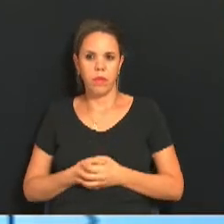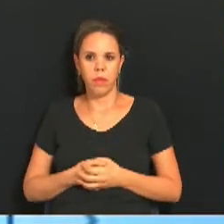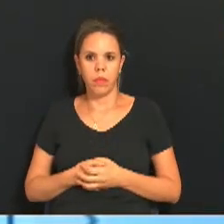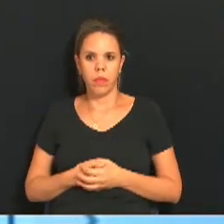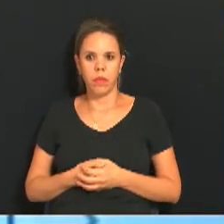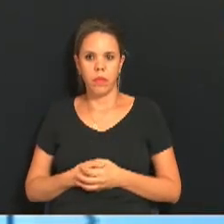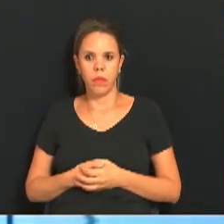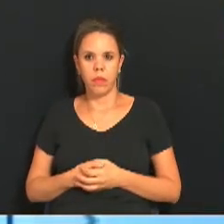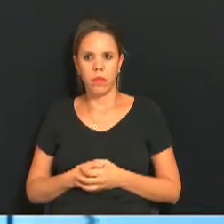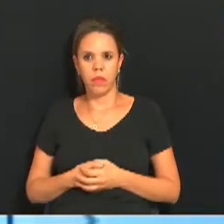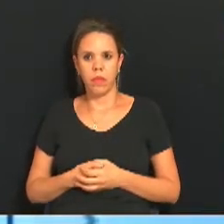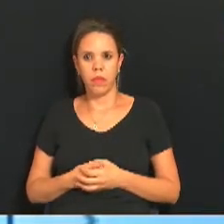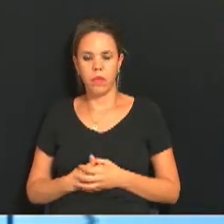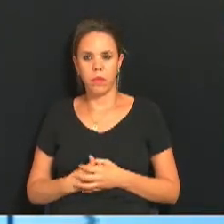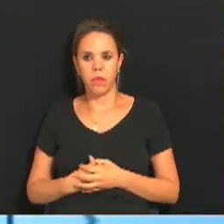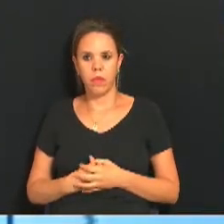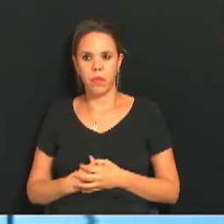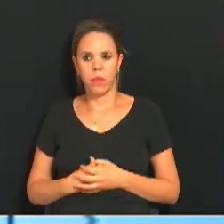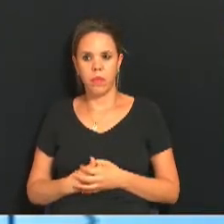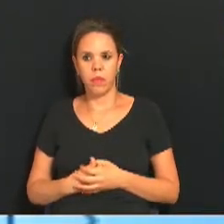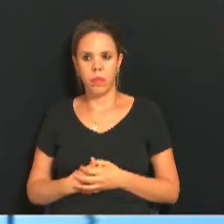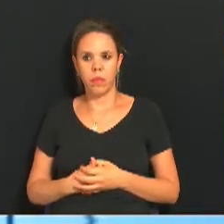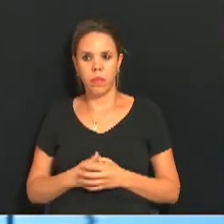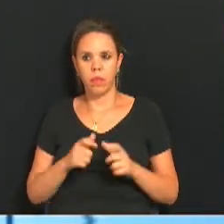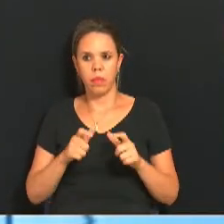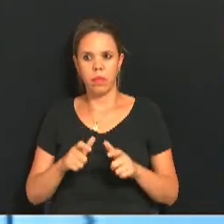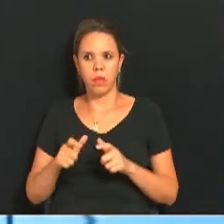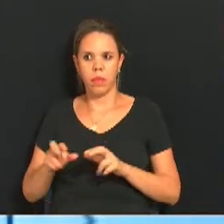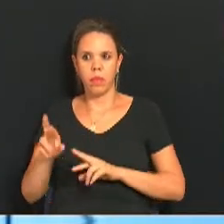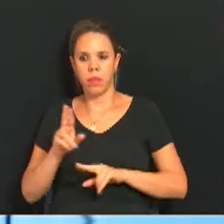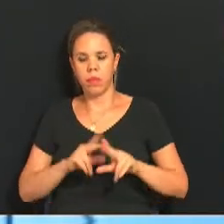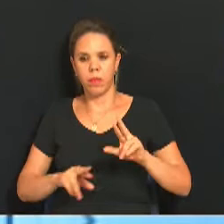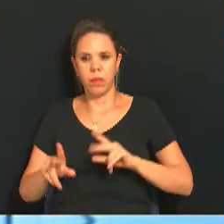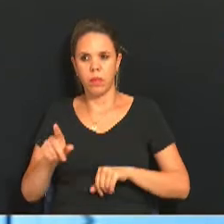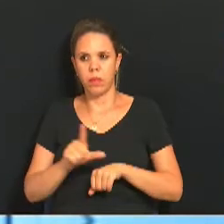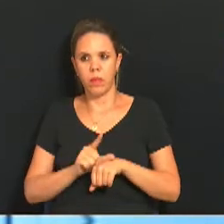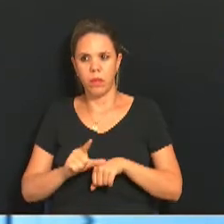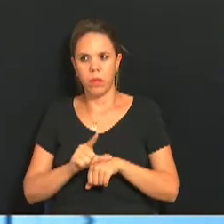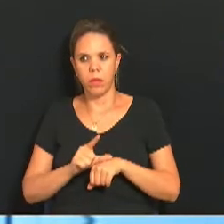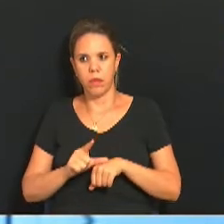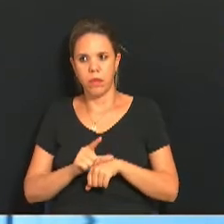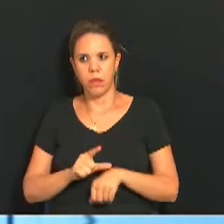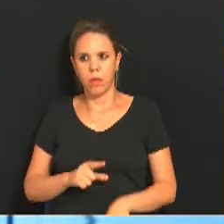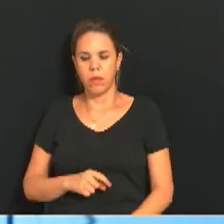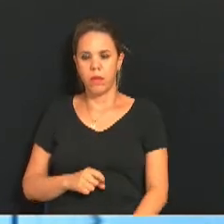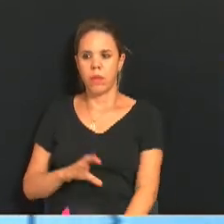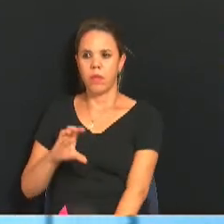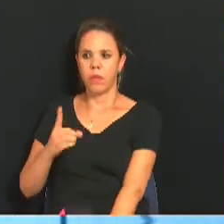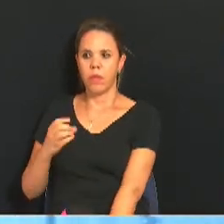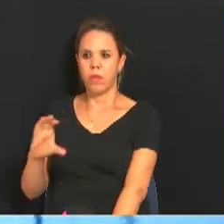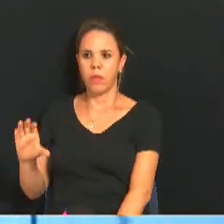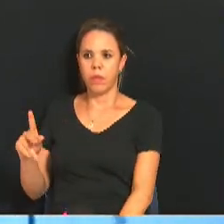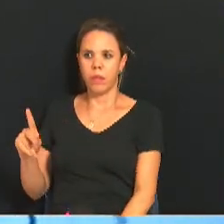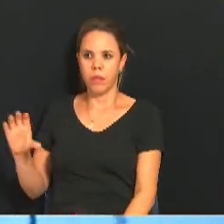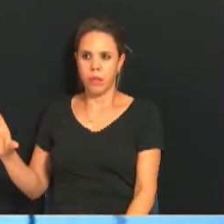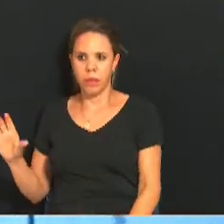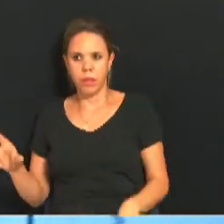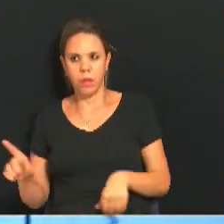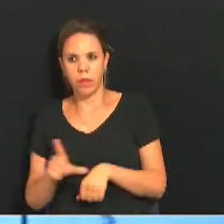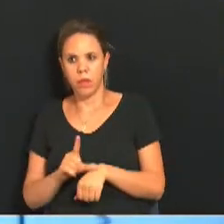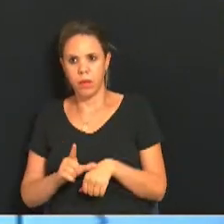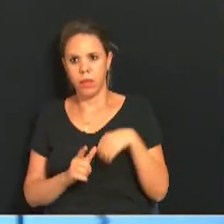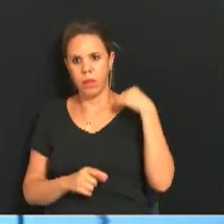então é uma é uma área sensível diversas doações Não só você mas também a legislação